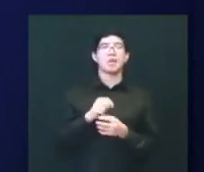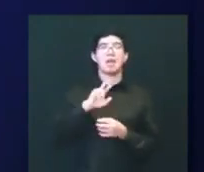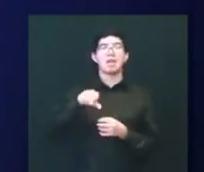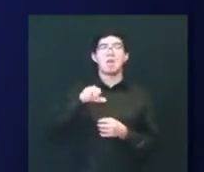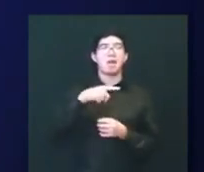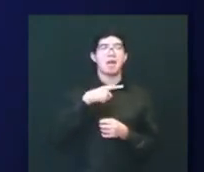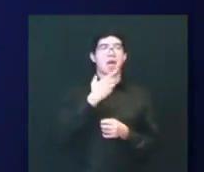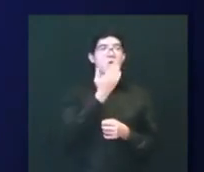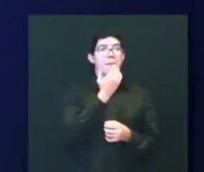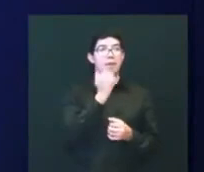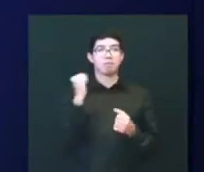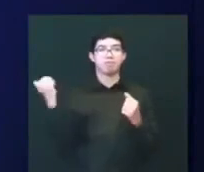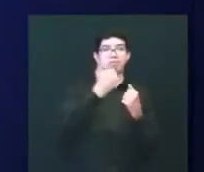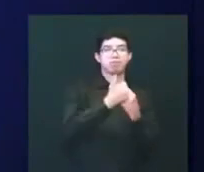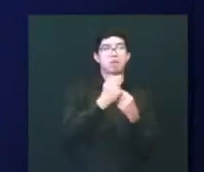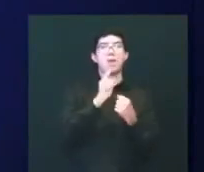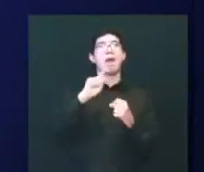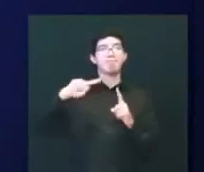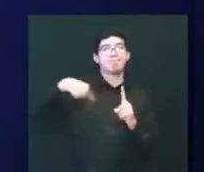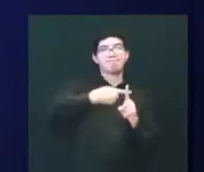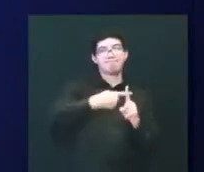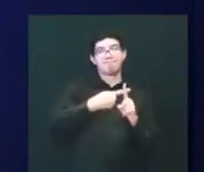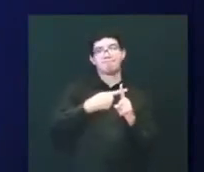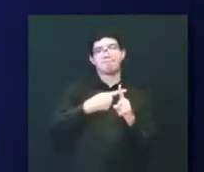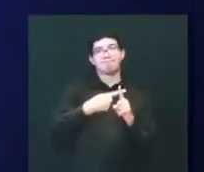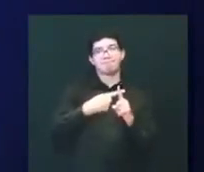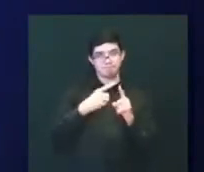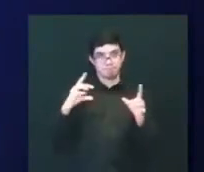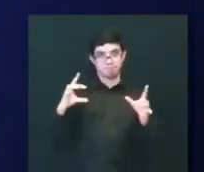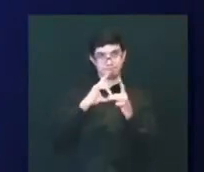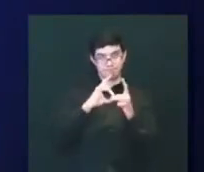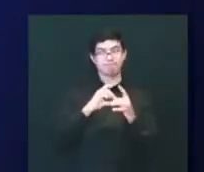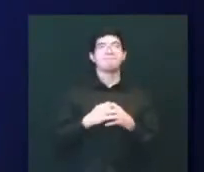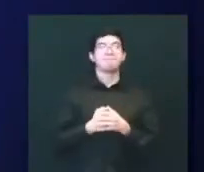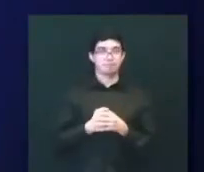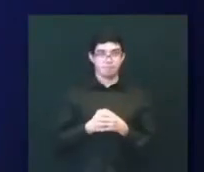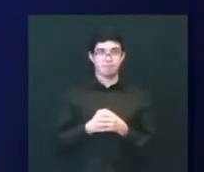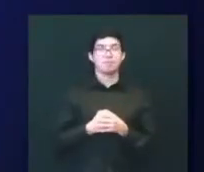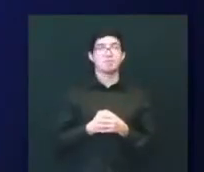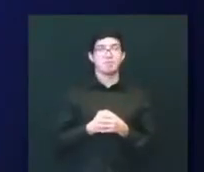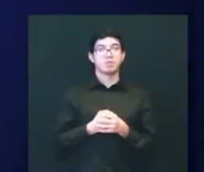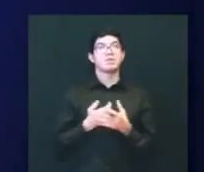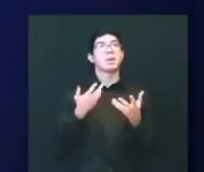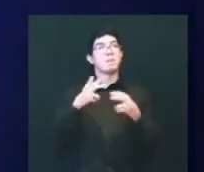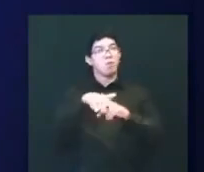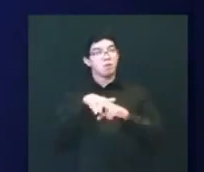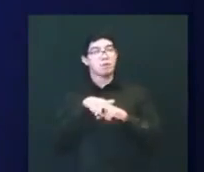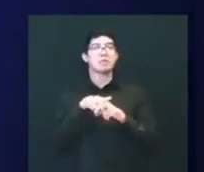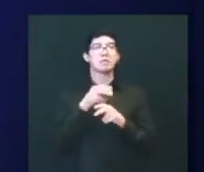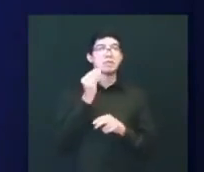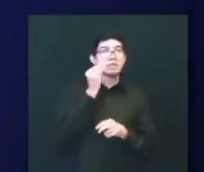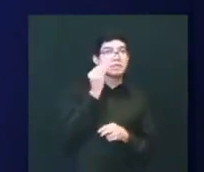a refeição, é completar, ele é suplementar. Então, é tentar se alimentar,